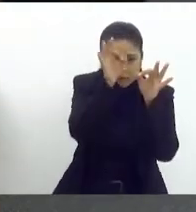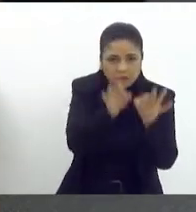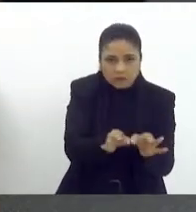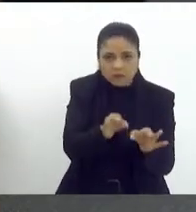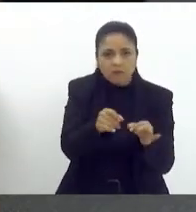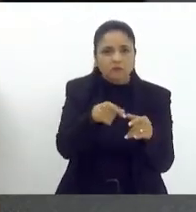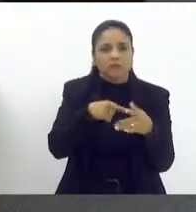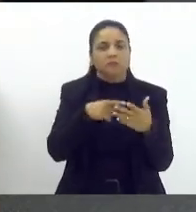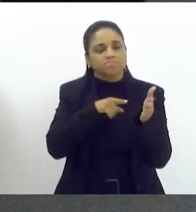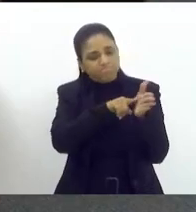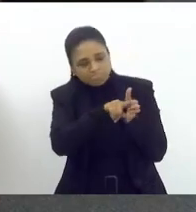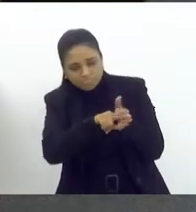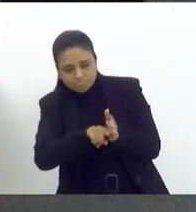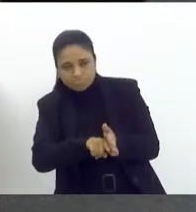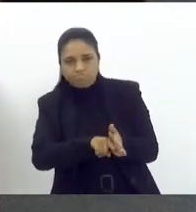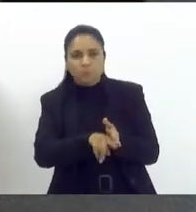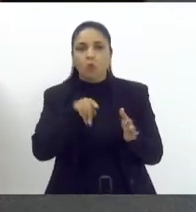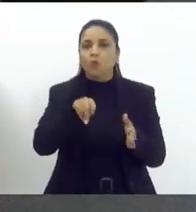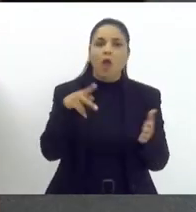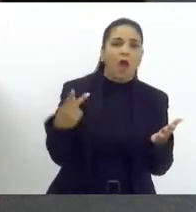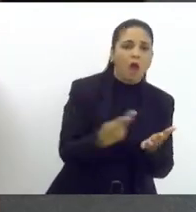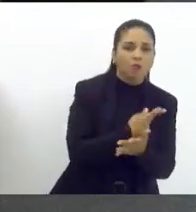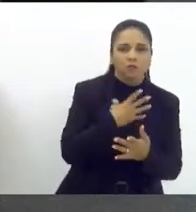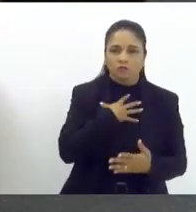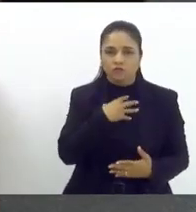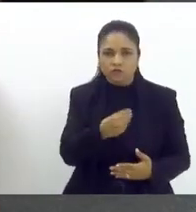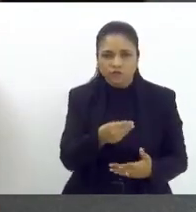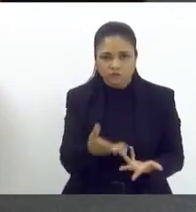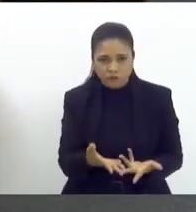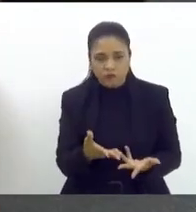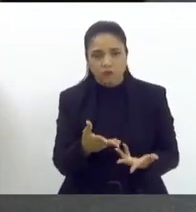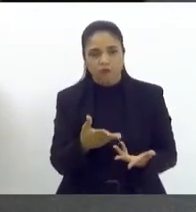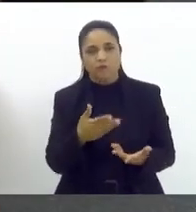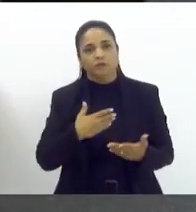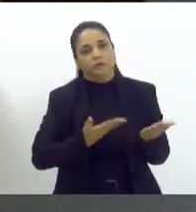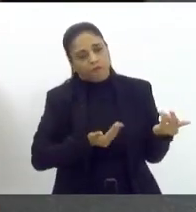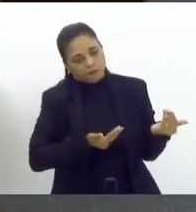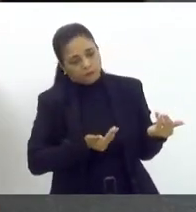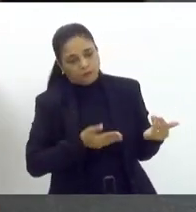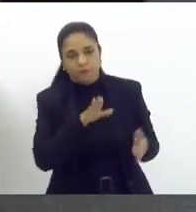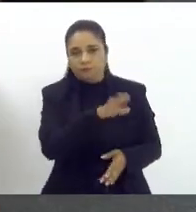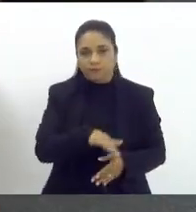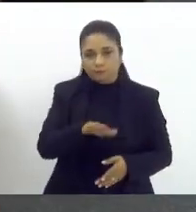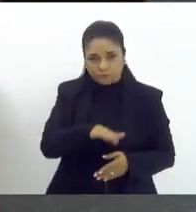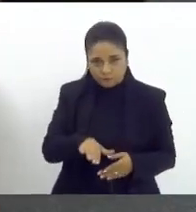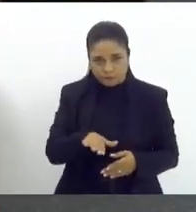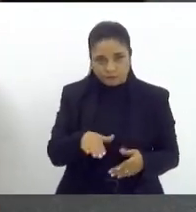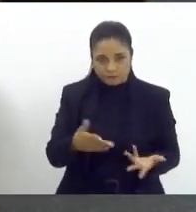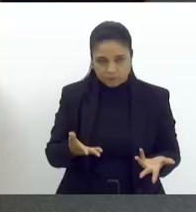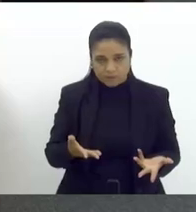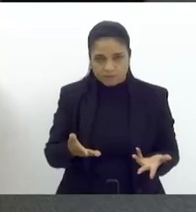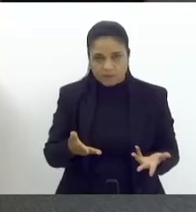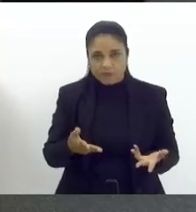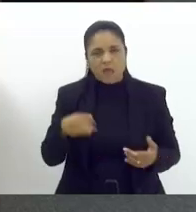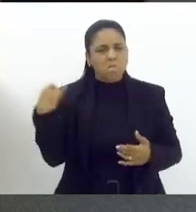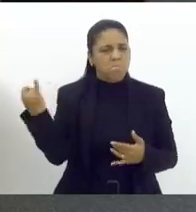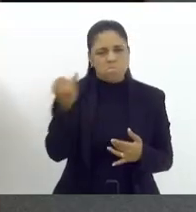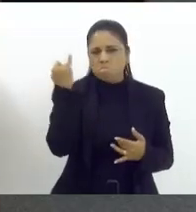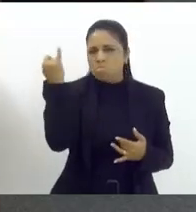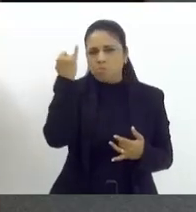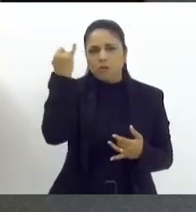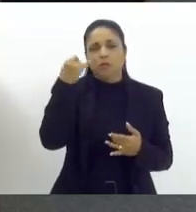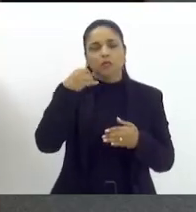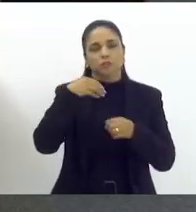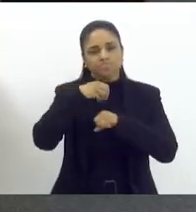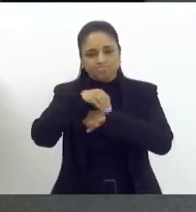e fundamentais sobre o que aconteceu com seus suas crianças e seus adolescentes então é importantíssimo